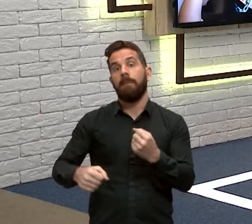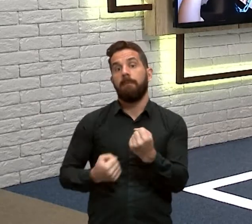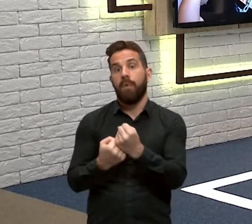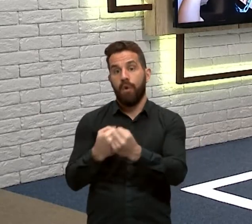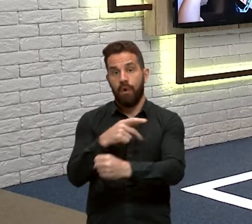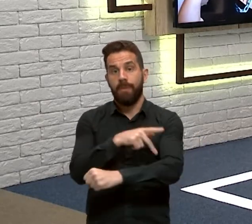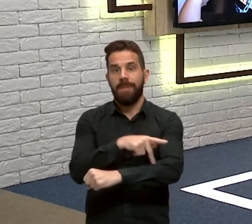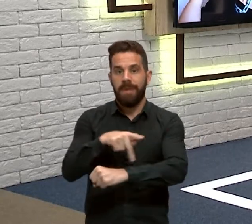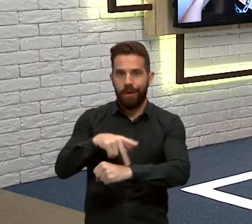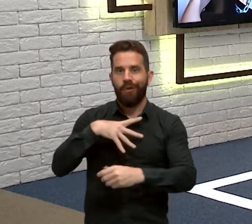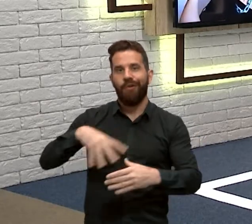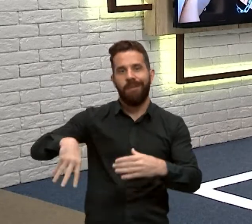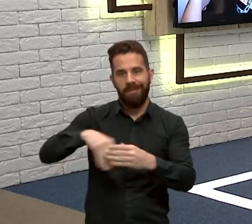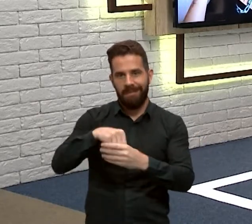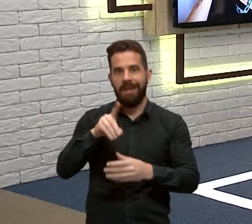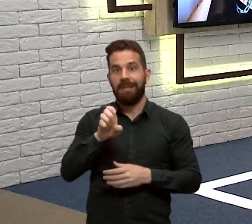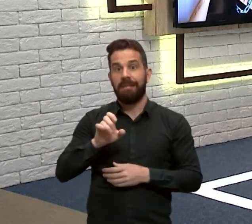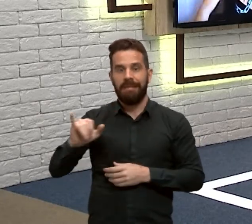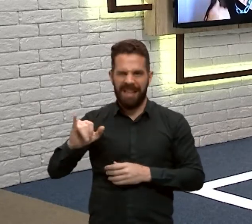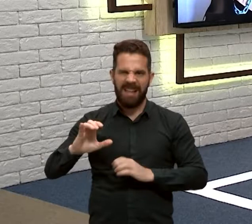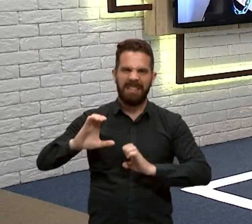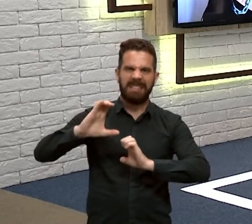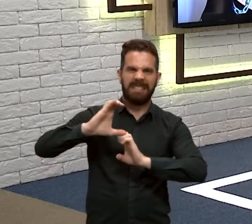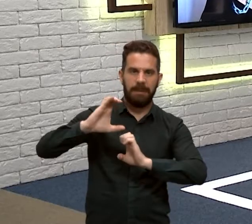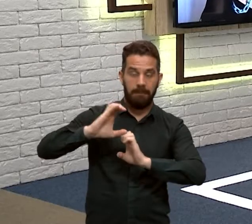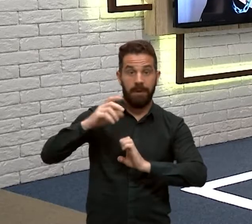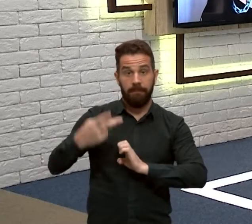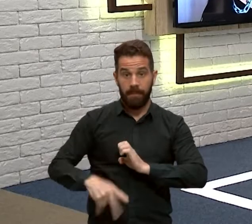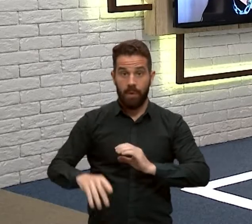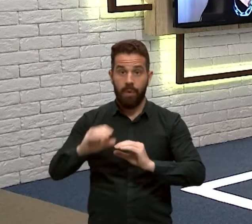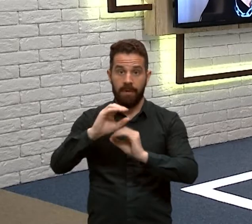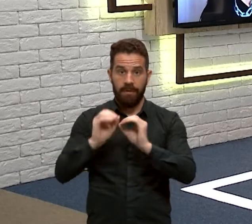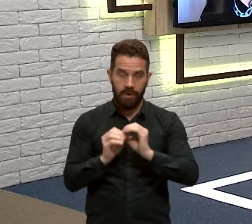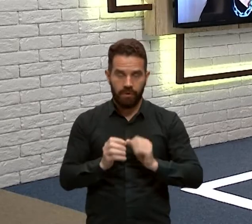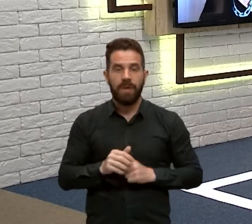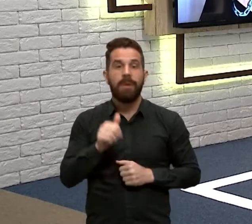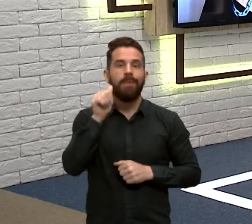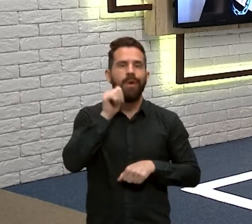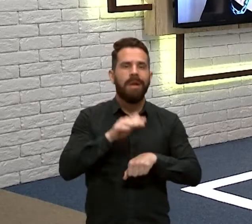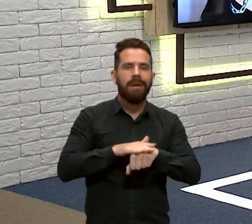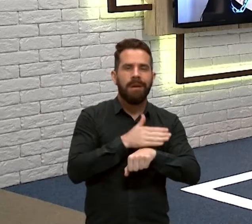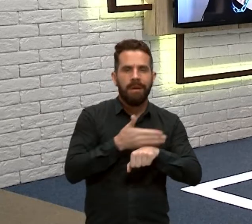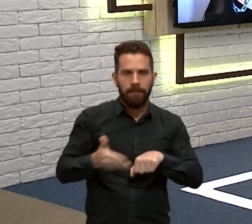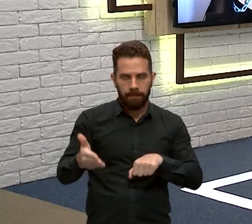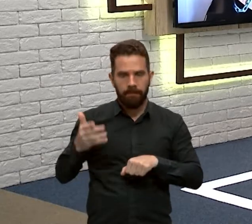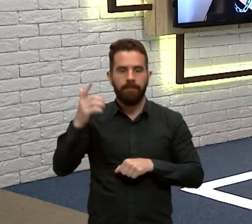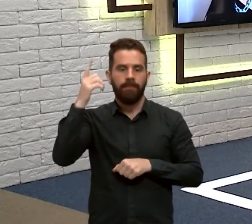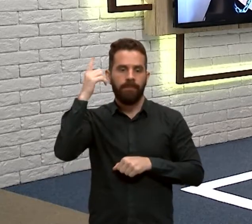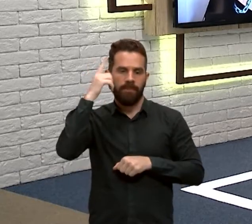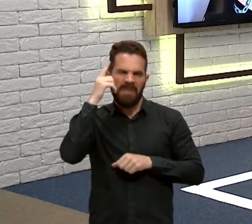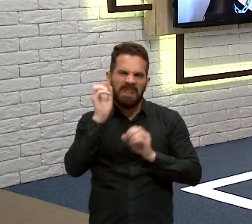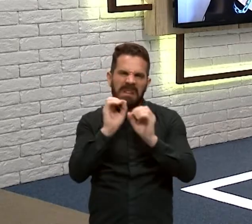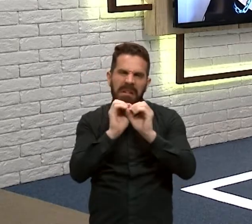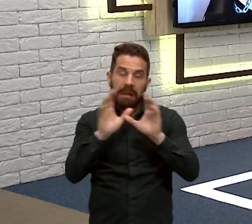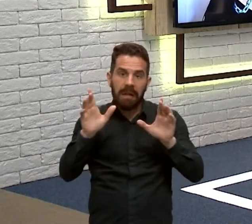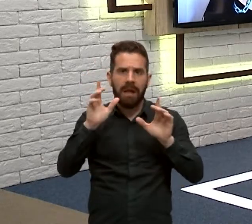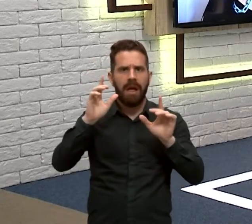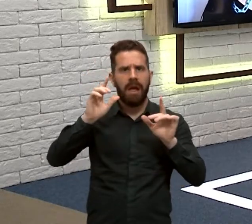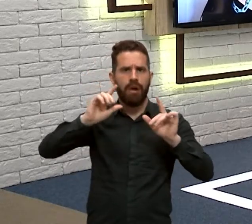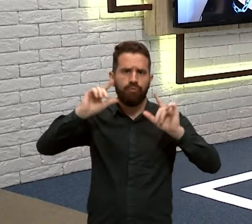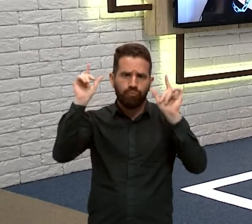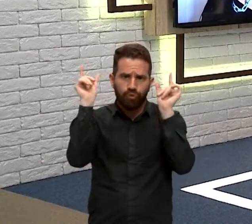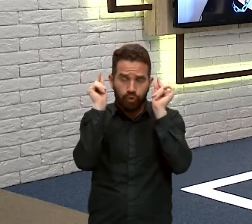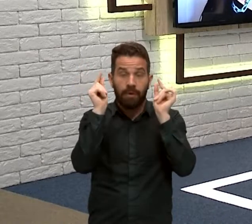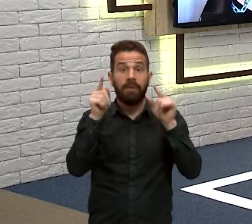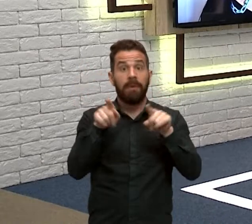no DEI do CEPAI UFG. Ela se identifica como uma mulher de pele clara, com cabelos claros e curtos. E ela